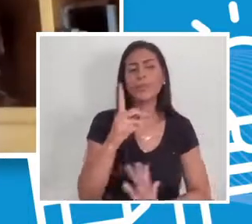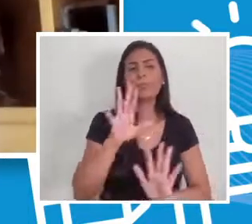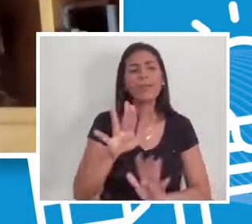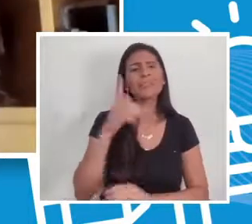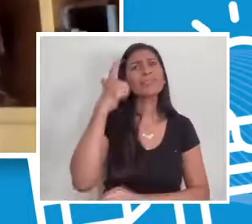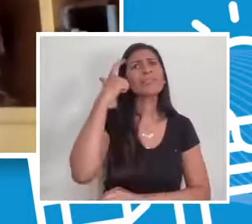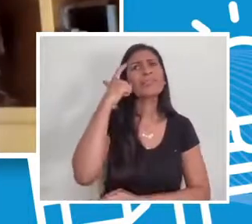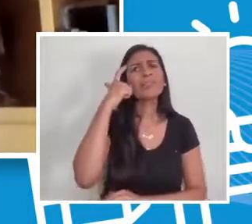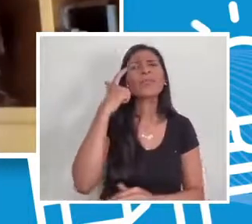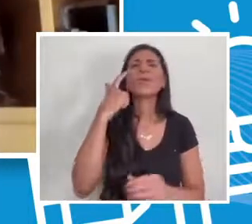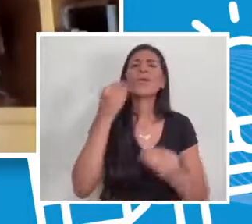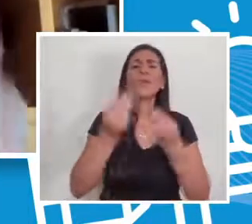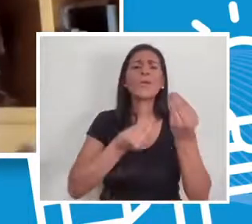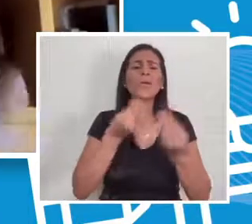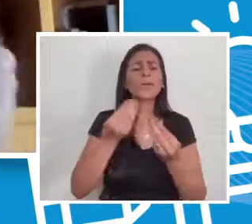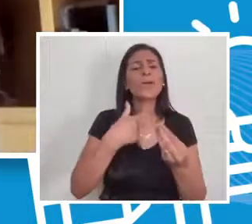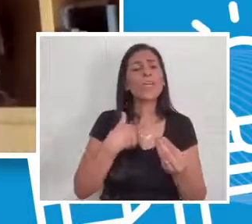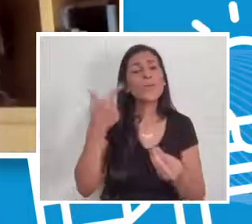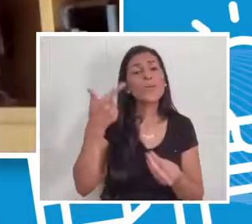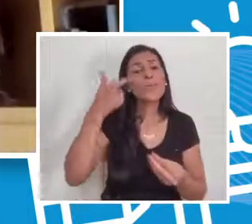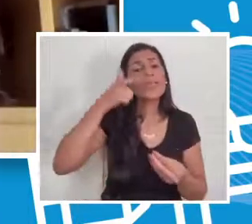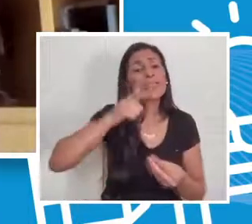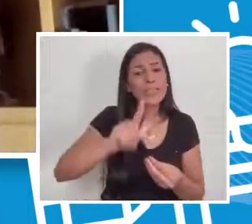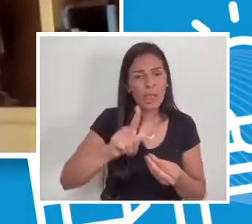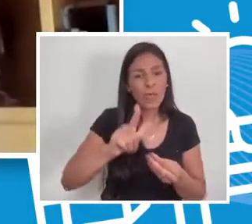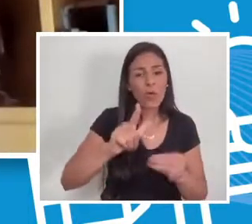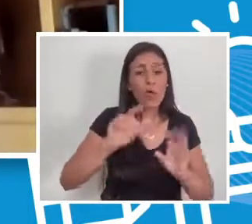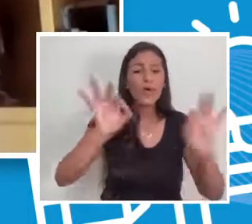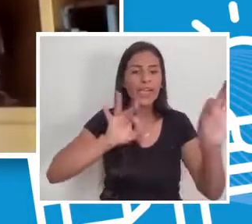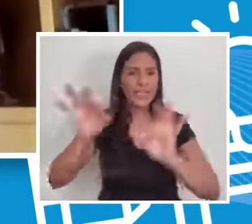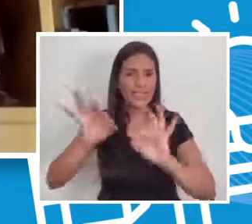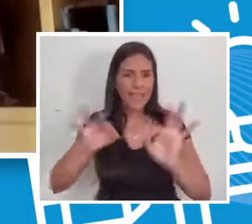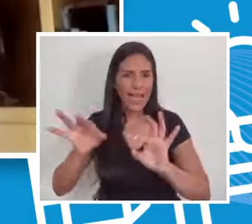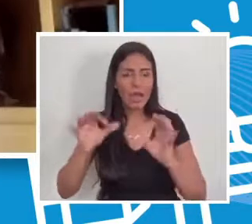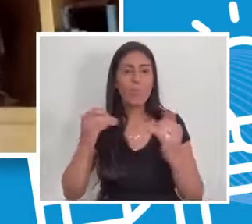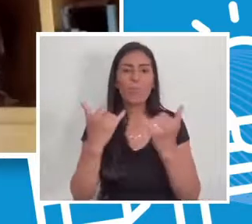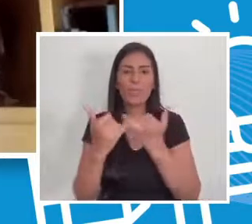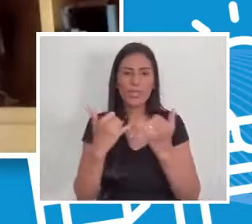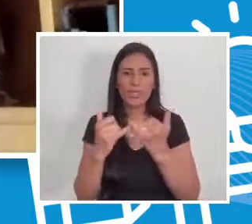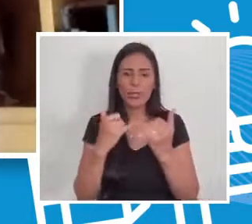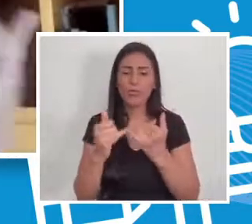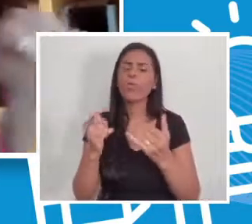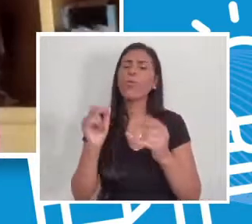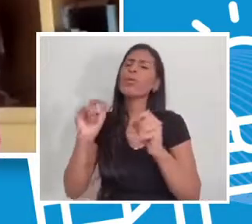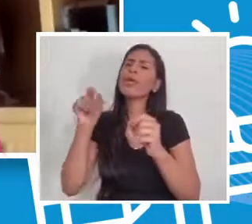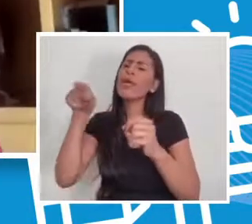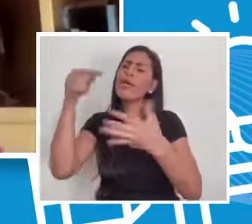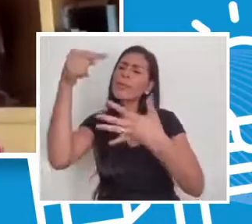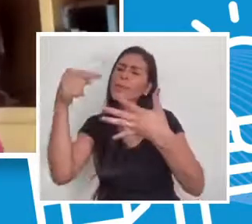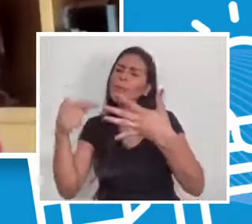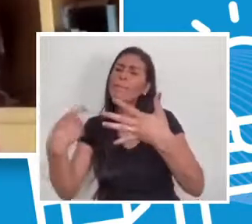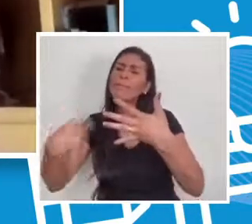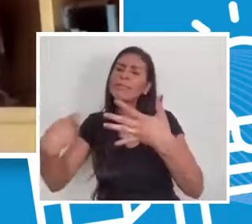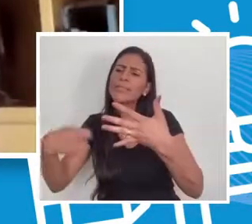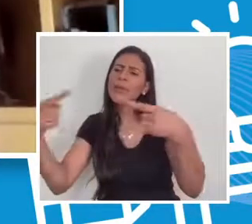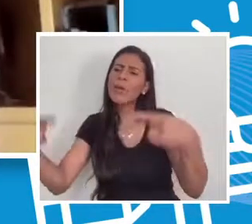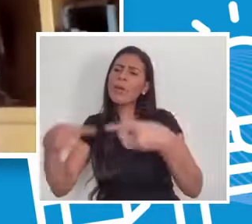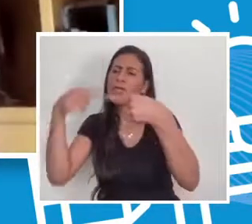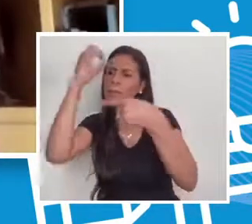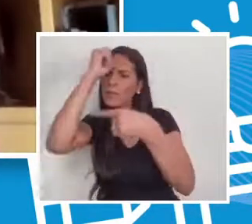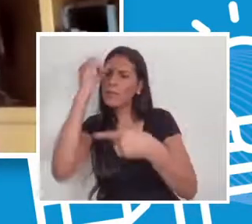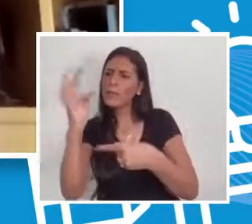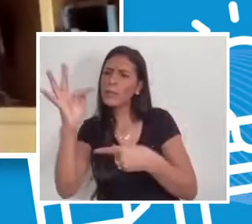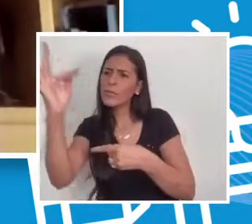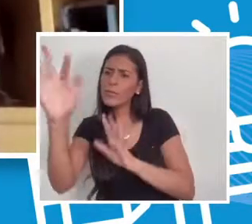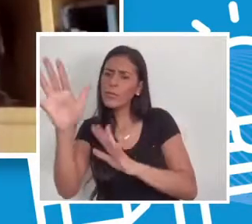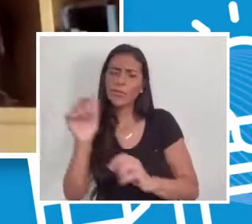é que eu faço integrações entre o que eu tenho que ensinar hoje e o que o meu estudante tem que aprender no futuro e aquilo que ele